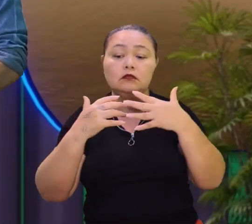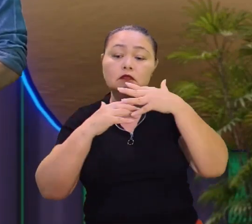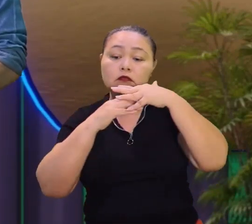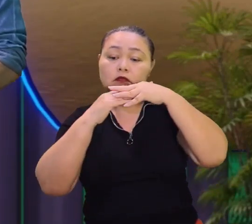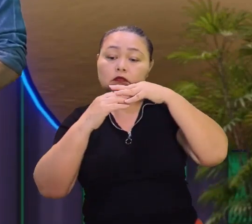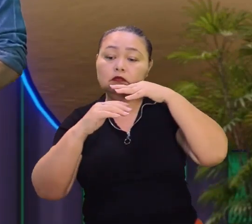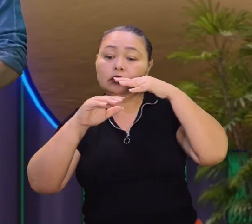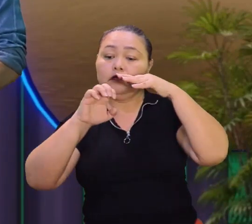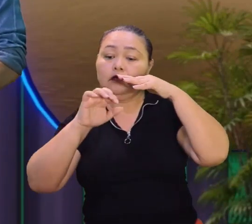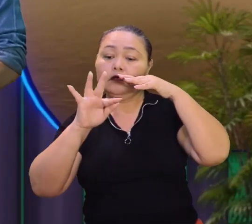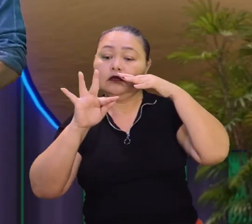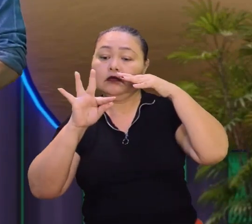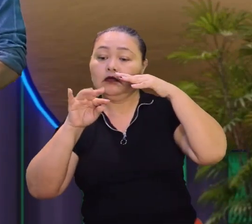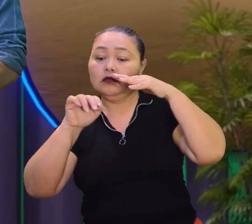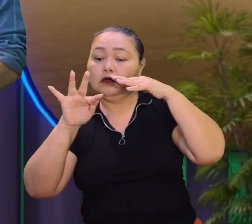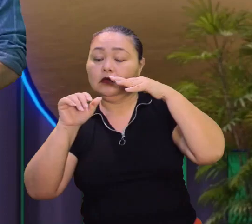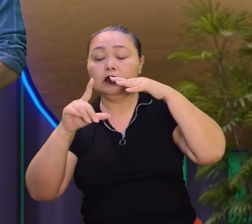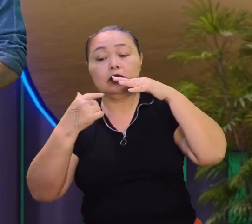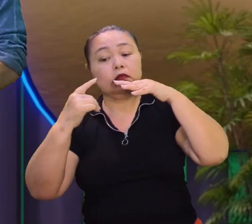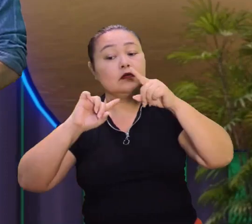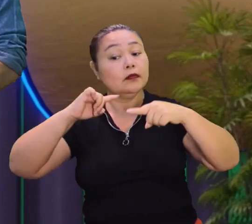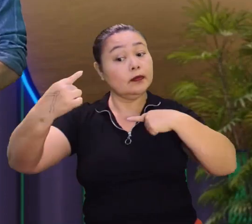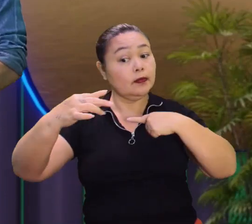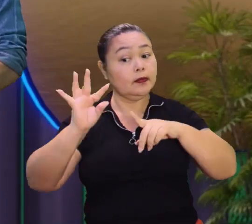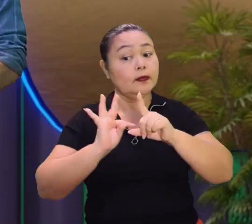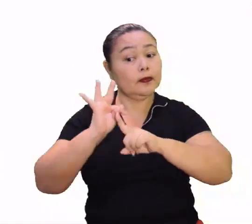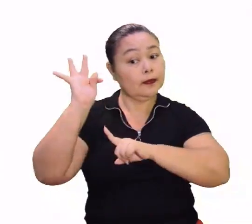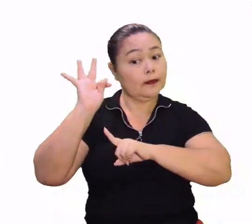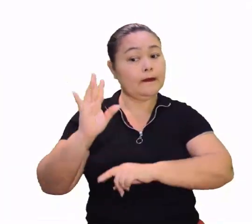efeito estufa e também inversão térmica. Vamos lá.